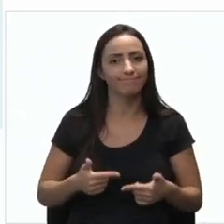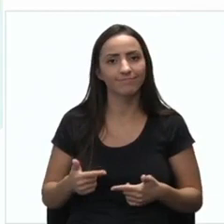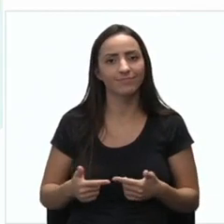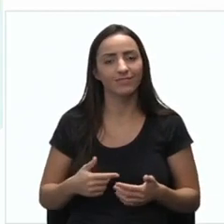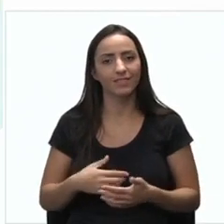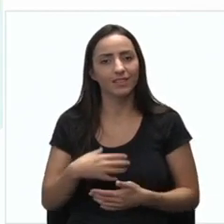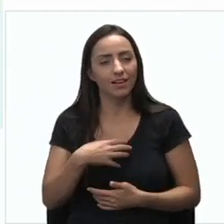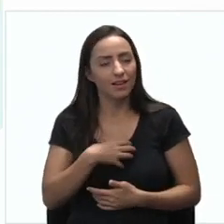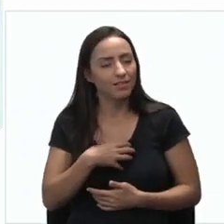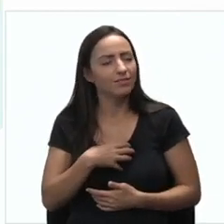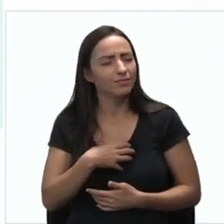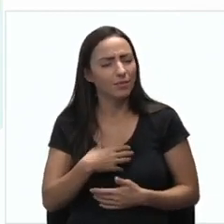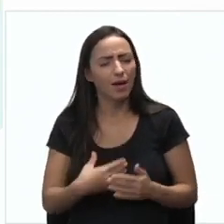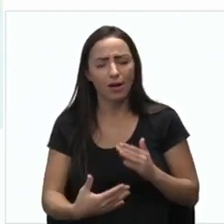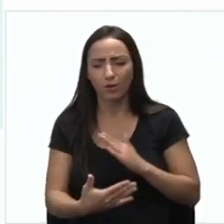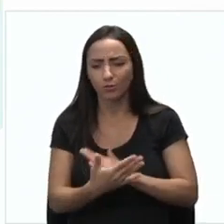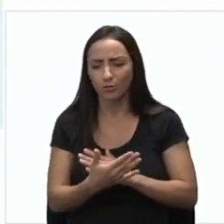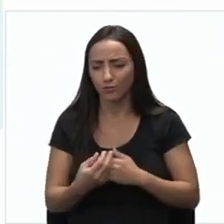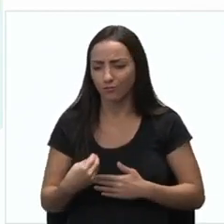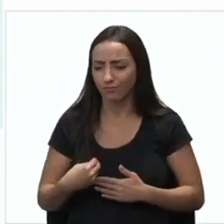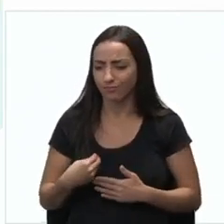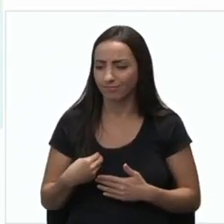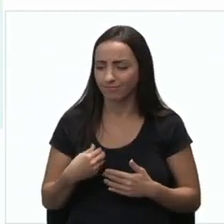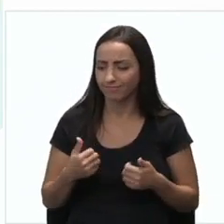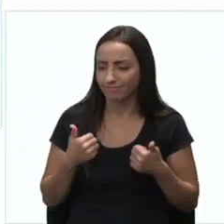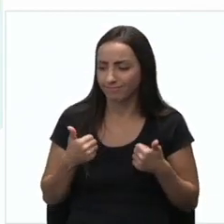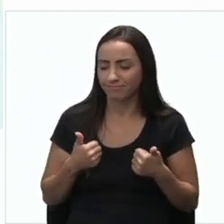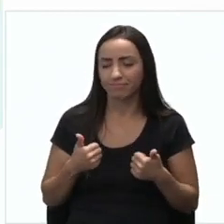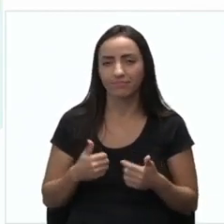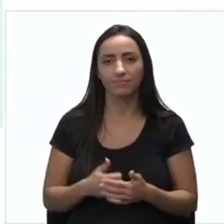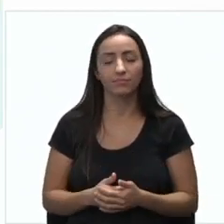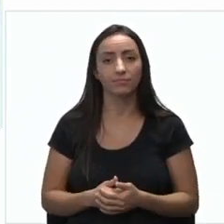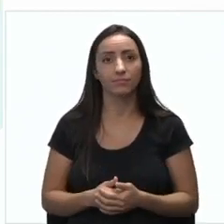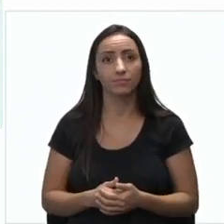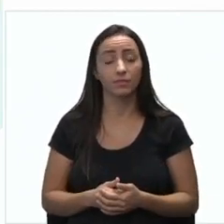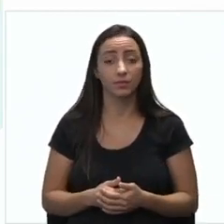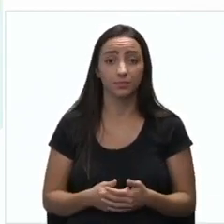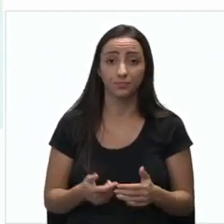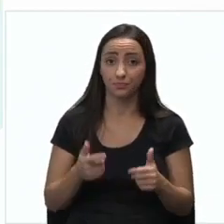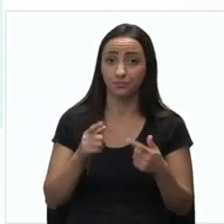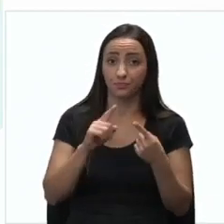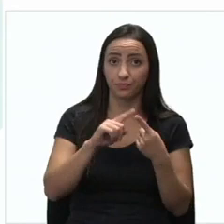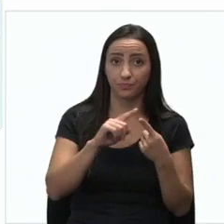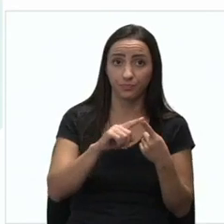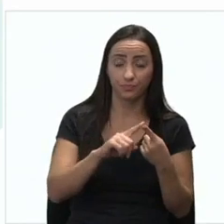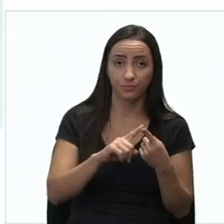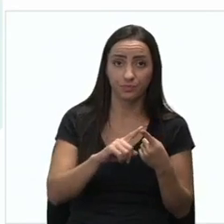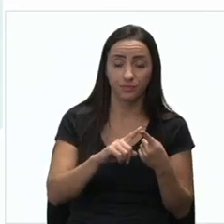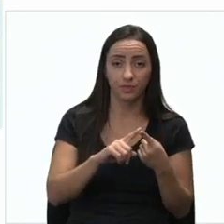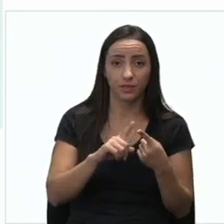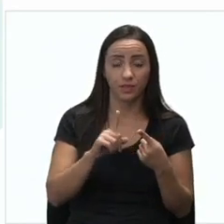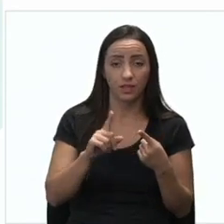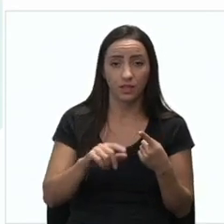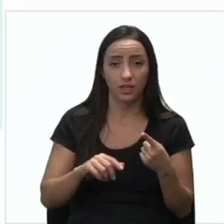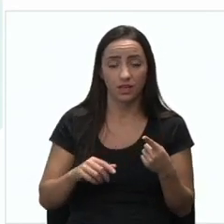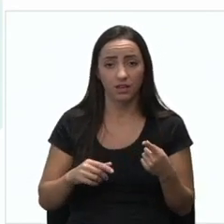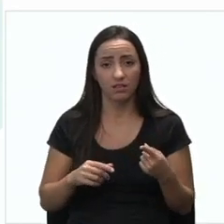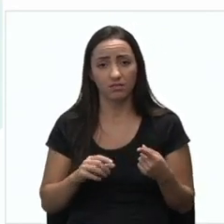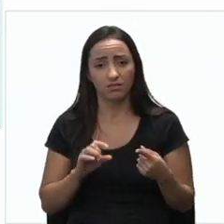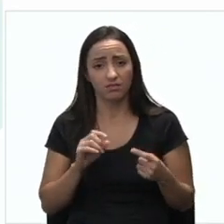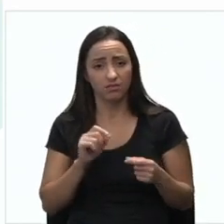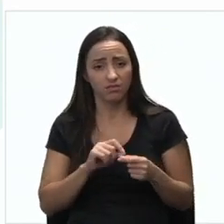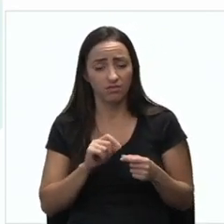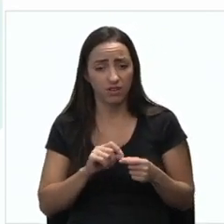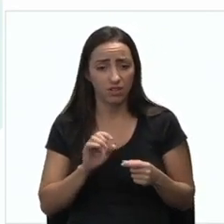outros significados atribuídos. Então, para um é um meio de sobrevivência, para o outro é o que